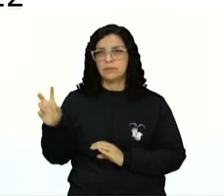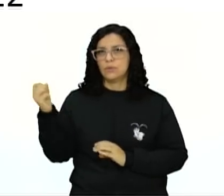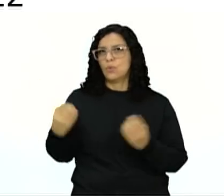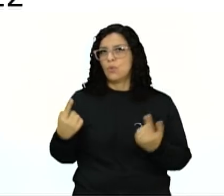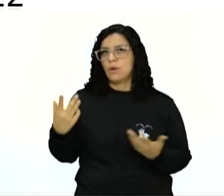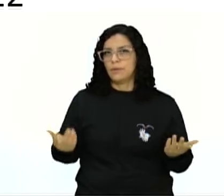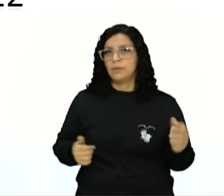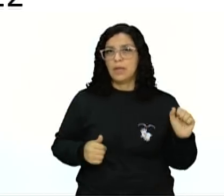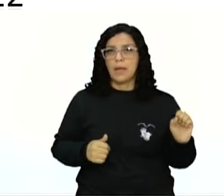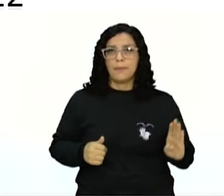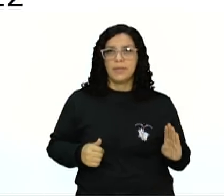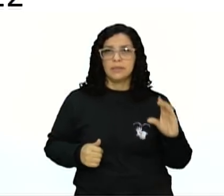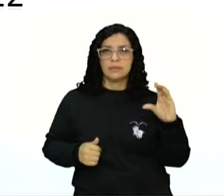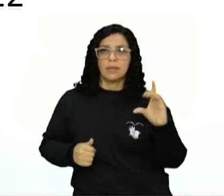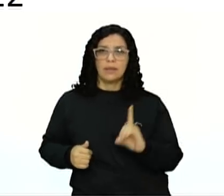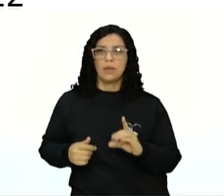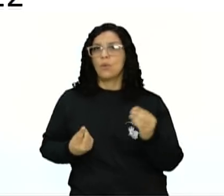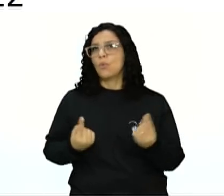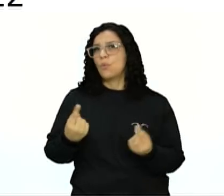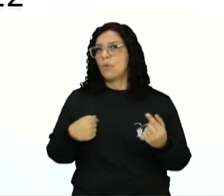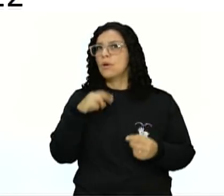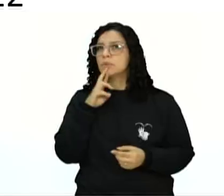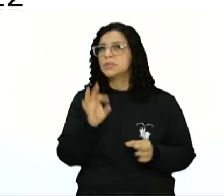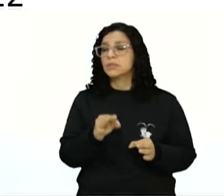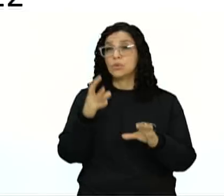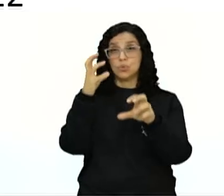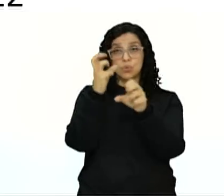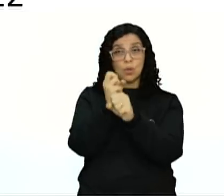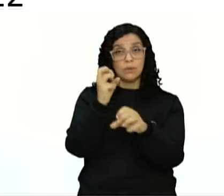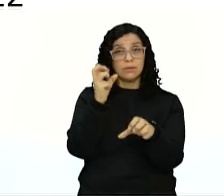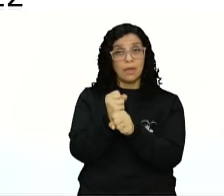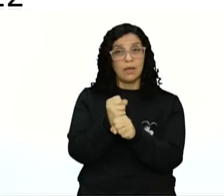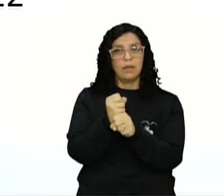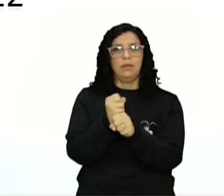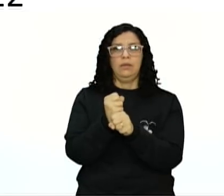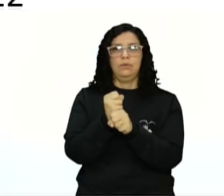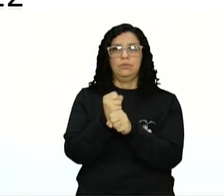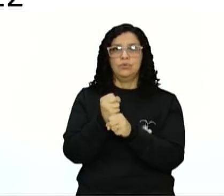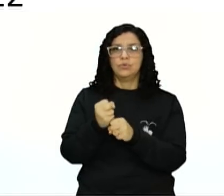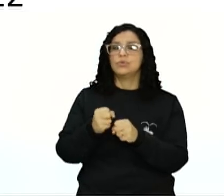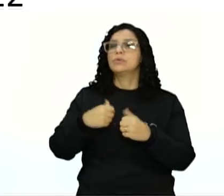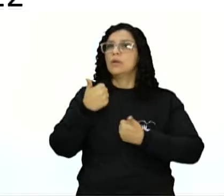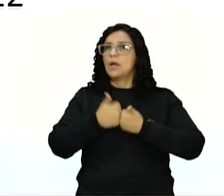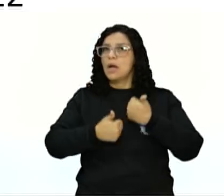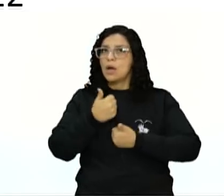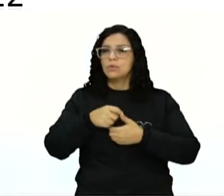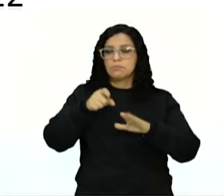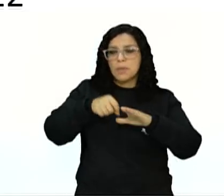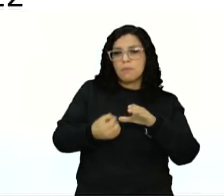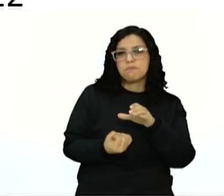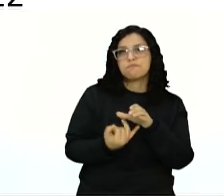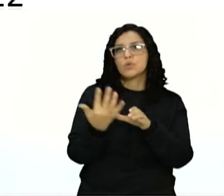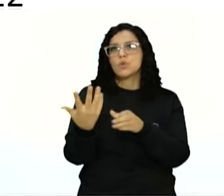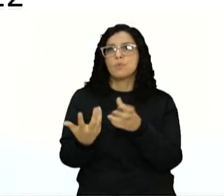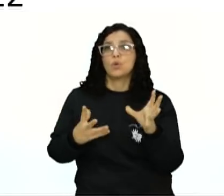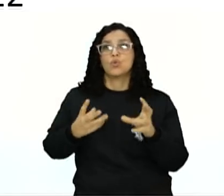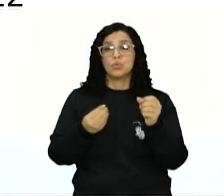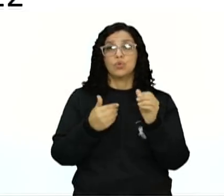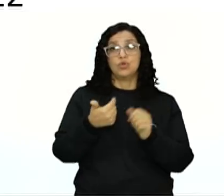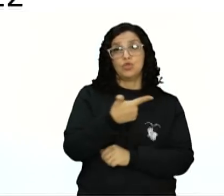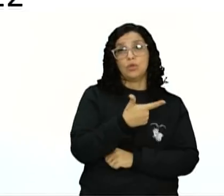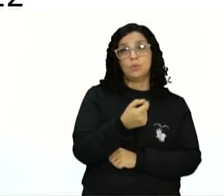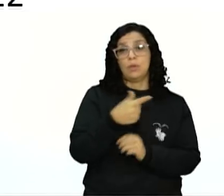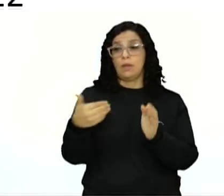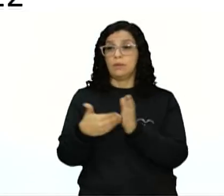558,75. Então, o que nós queremos? Nós queremos a soma da produção. no período de 2012 até